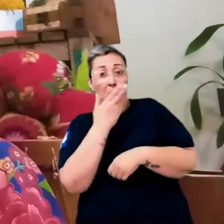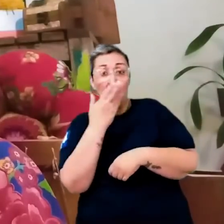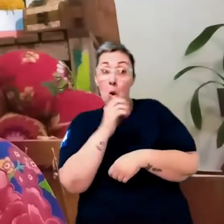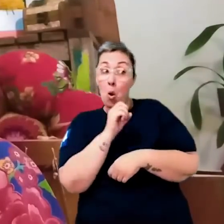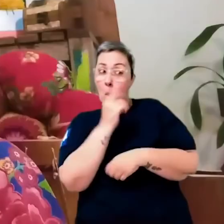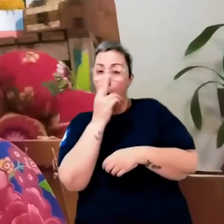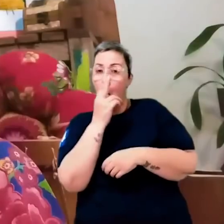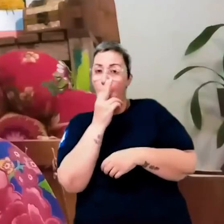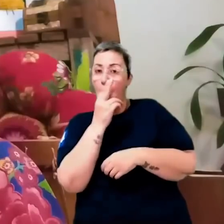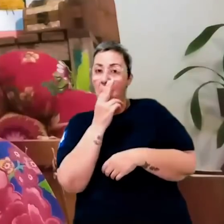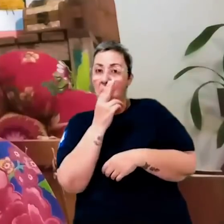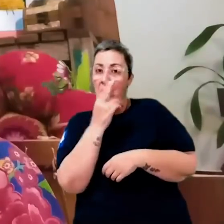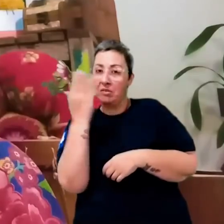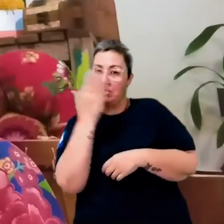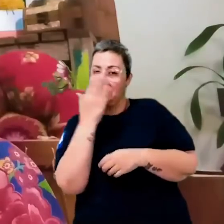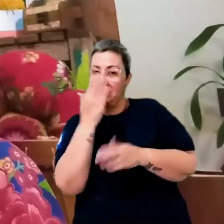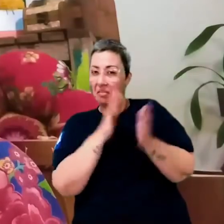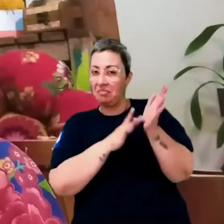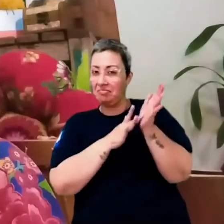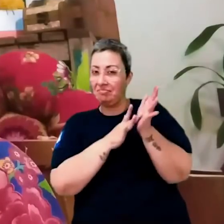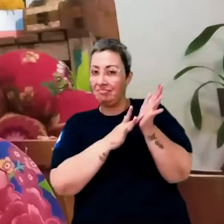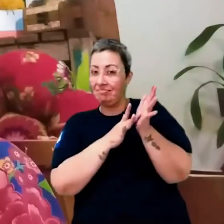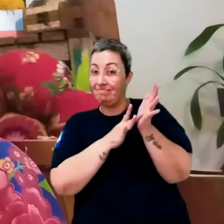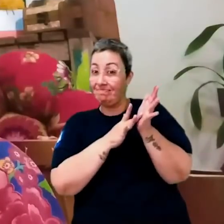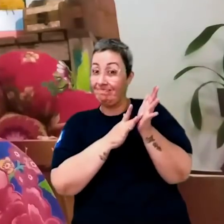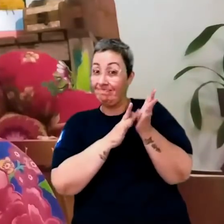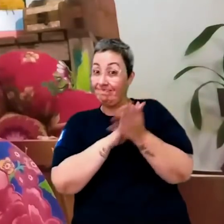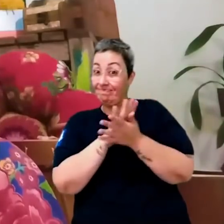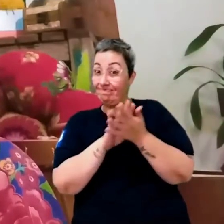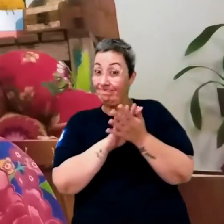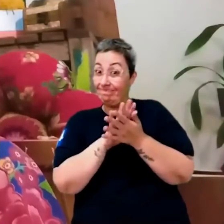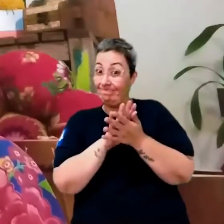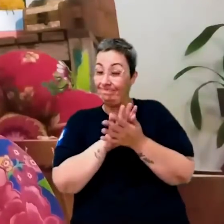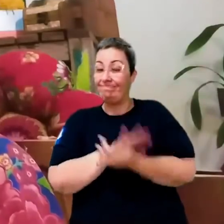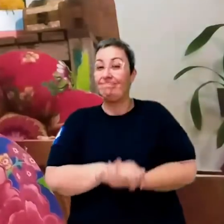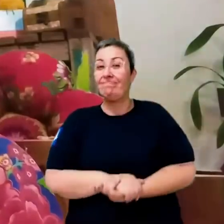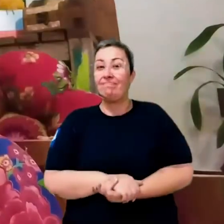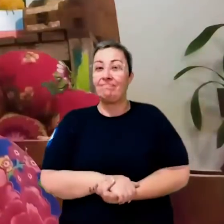Ou fingem que não estão vendo nada.